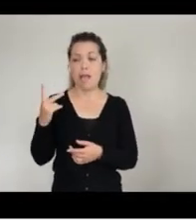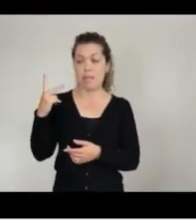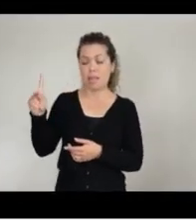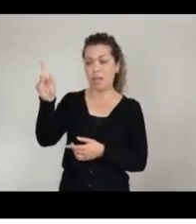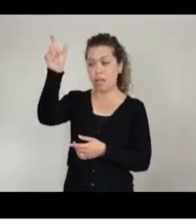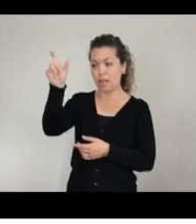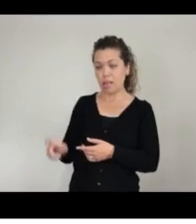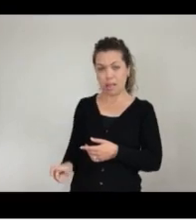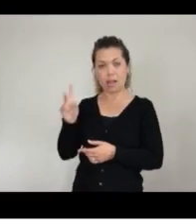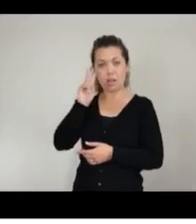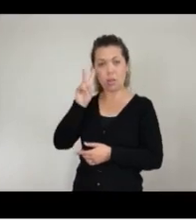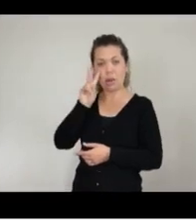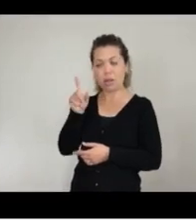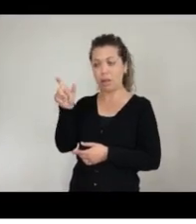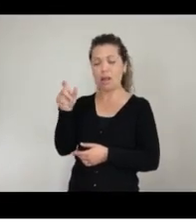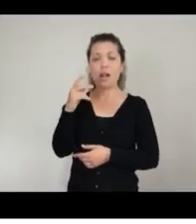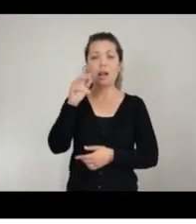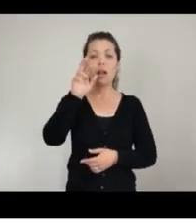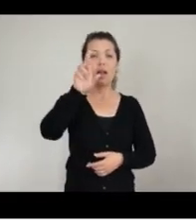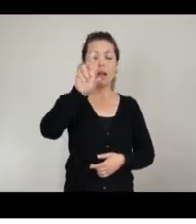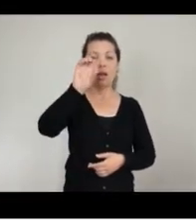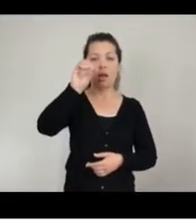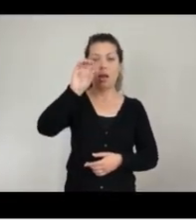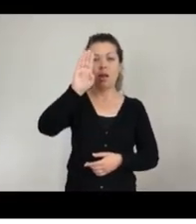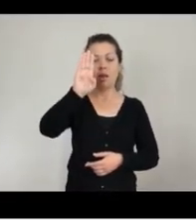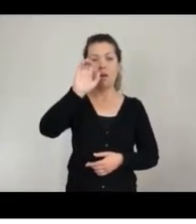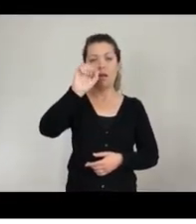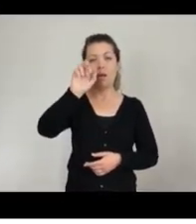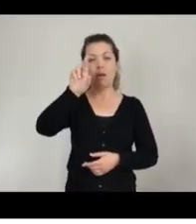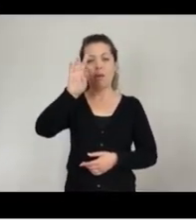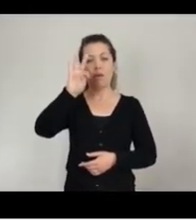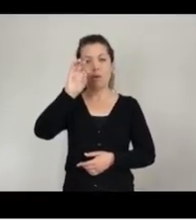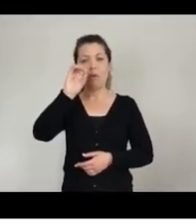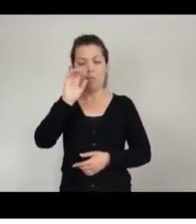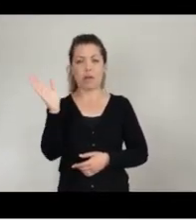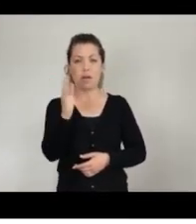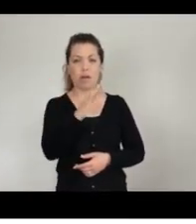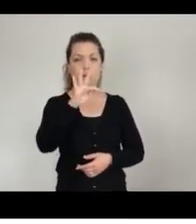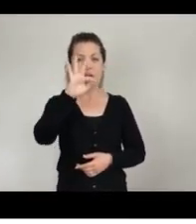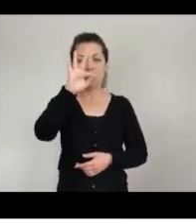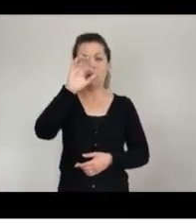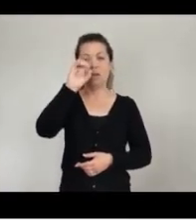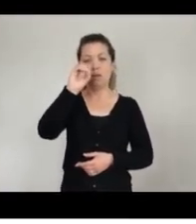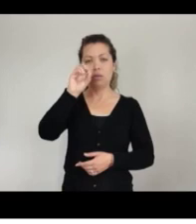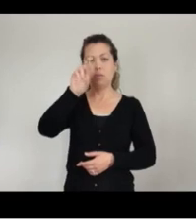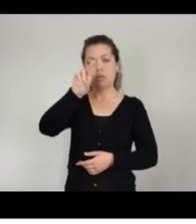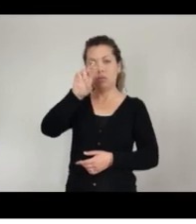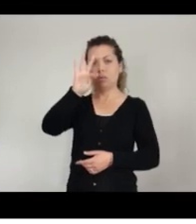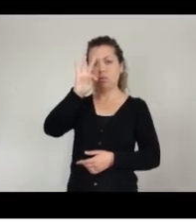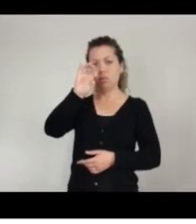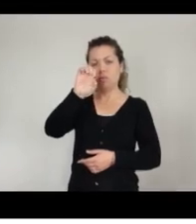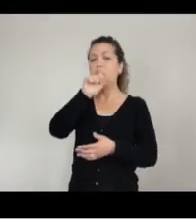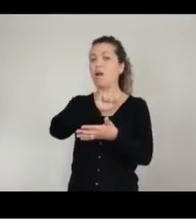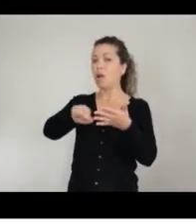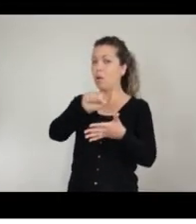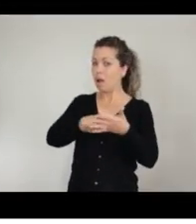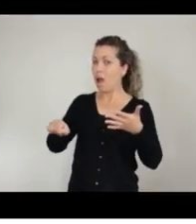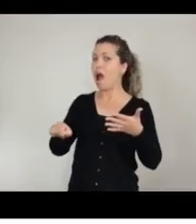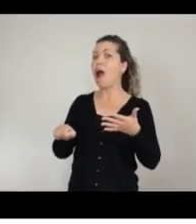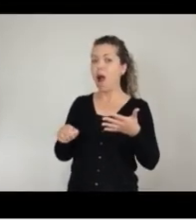que, se foi expressiva para São Paulo de modo geral, não teve representatividade na região do Vale do Ribeira. Iguape saiu